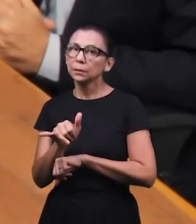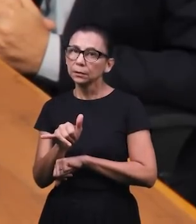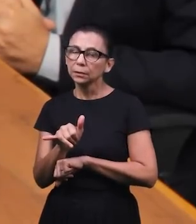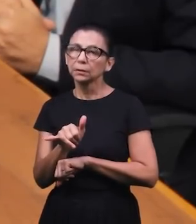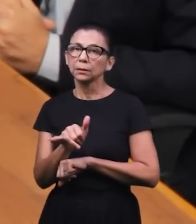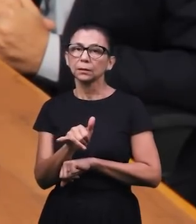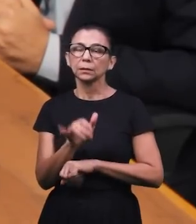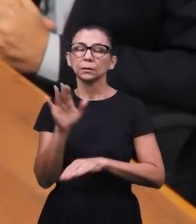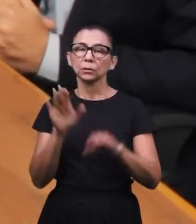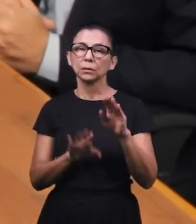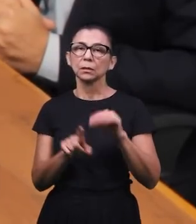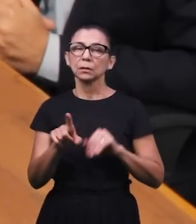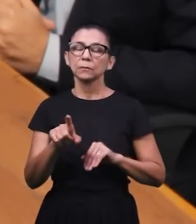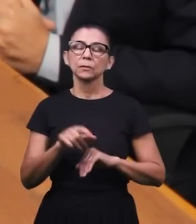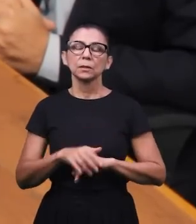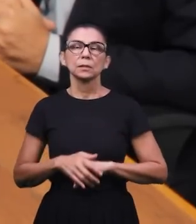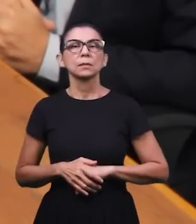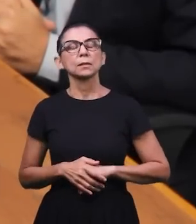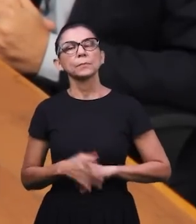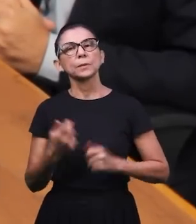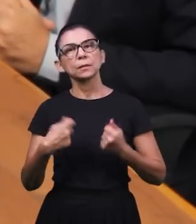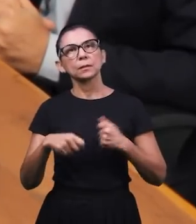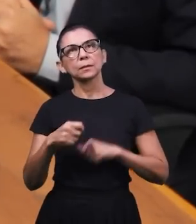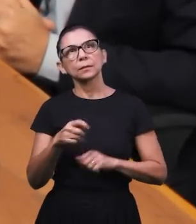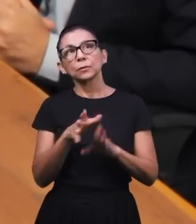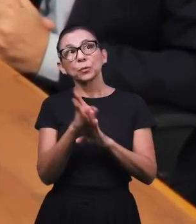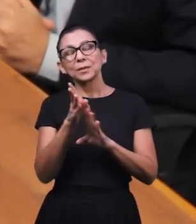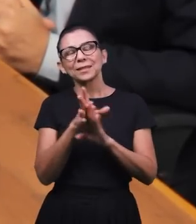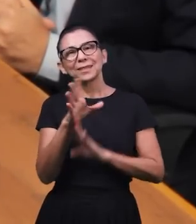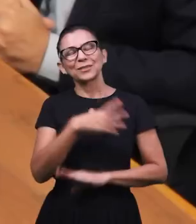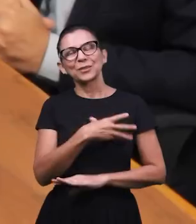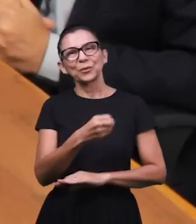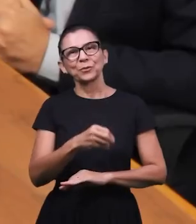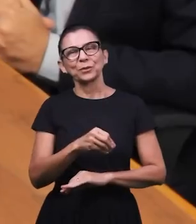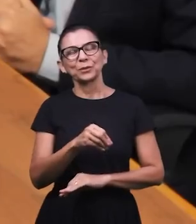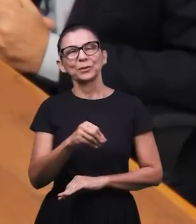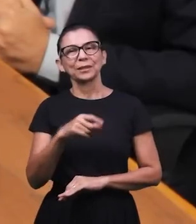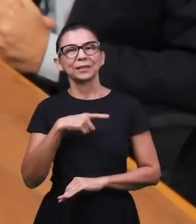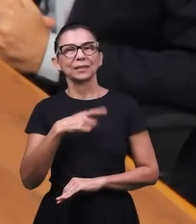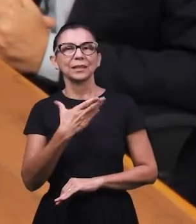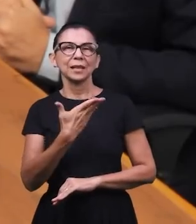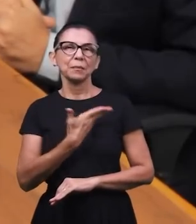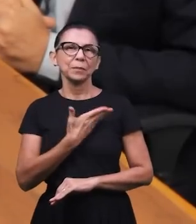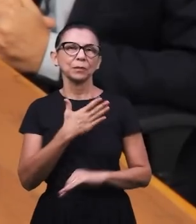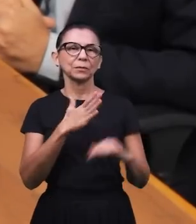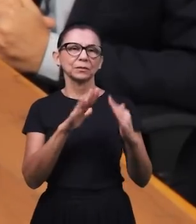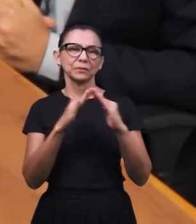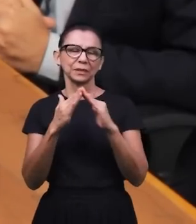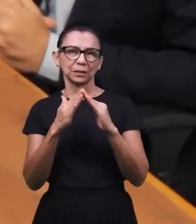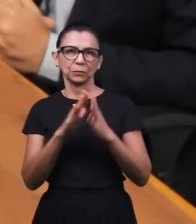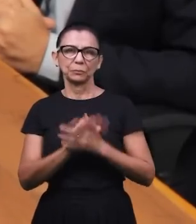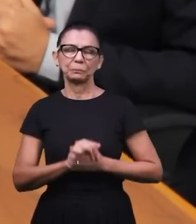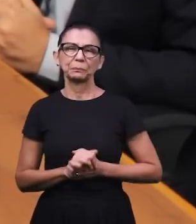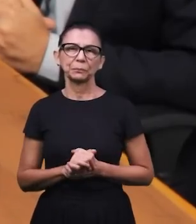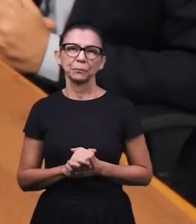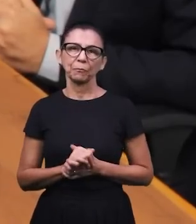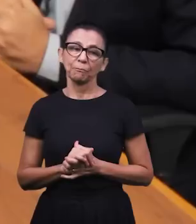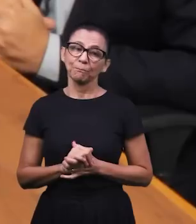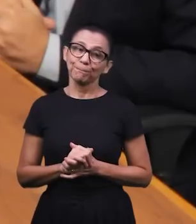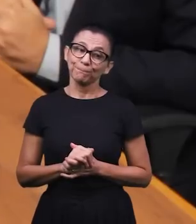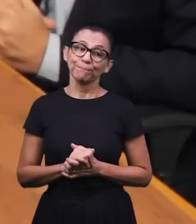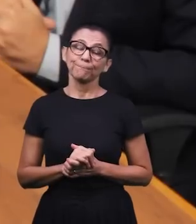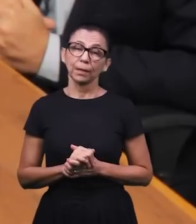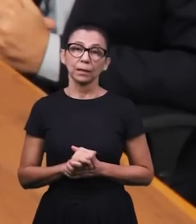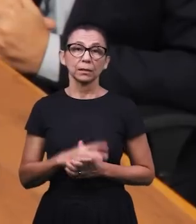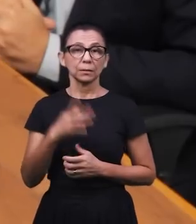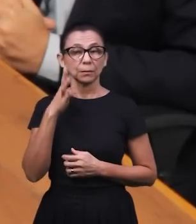você tem que orientar seu filho, e às vezes ele tem um amigo, mas aquele amigo não, pode ser até vizinho, mas às vezes não vai